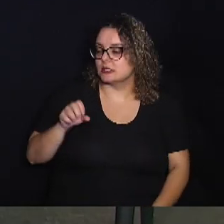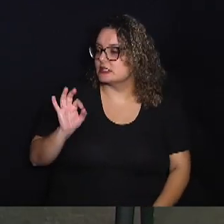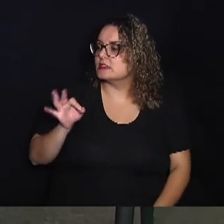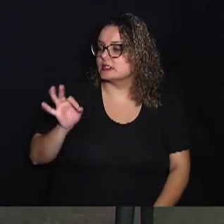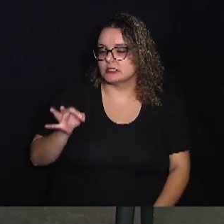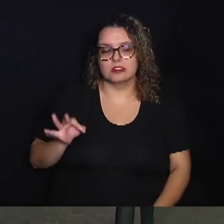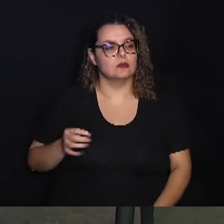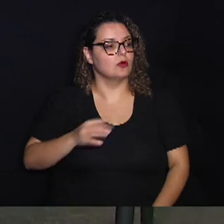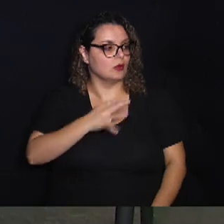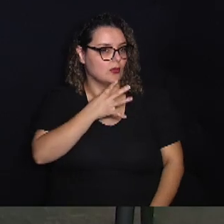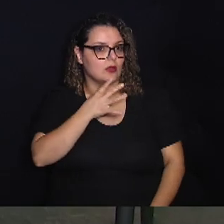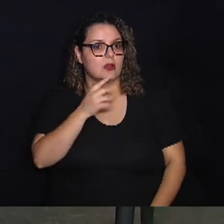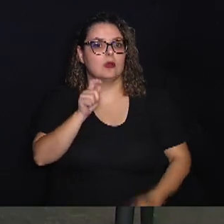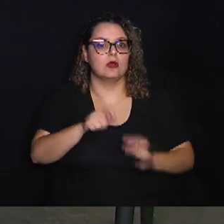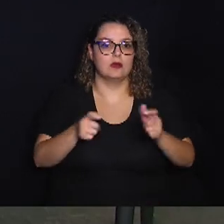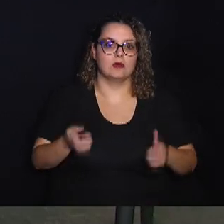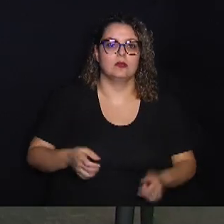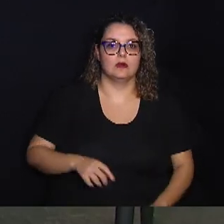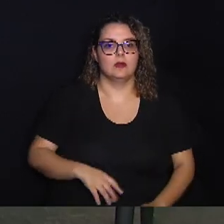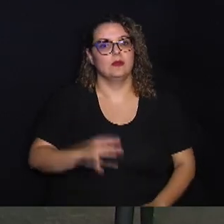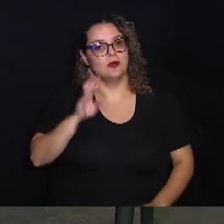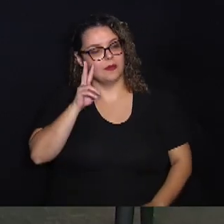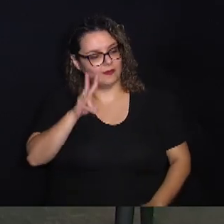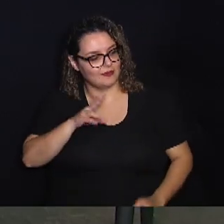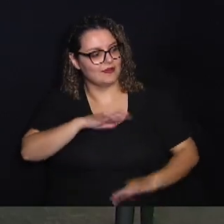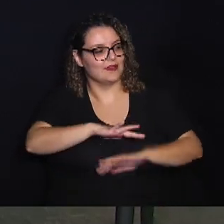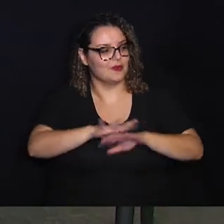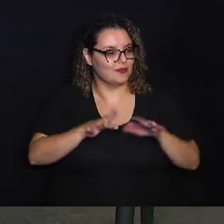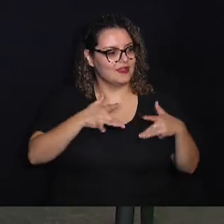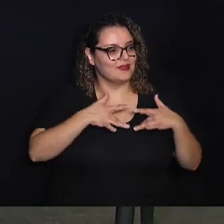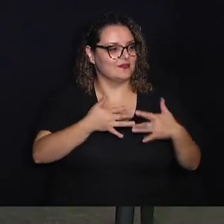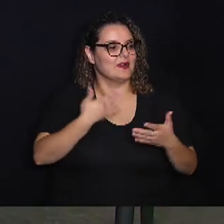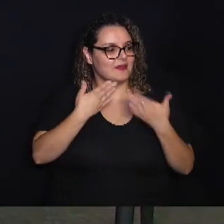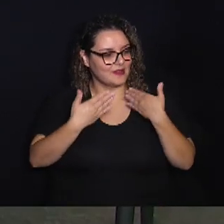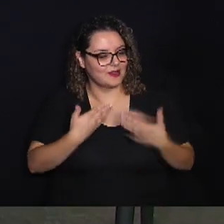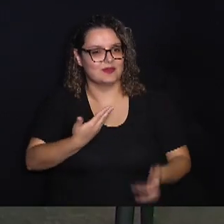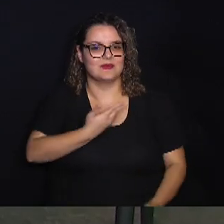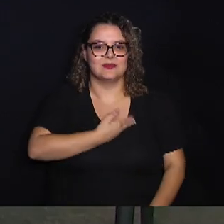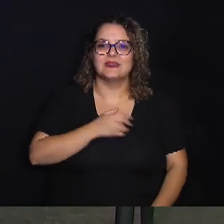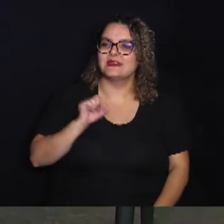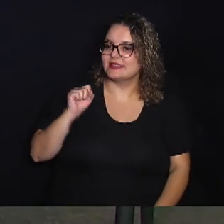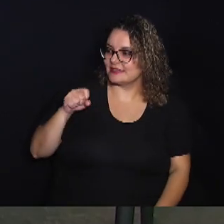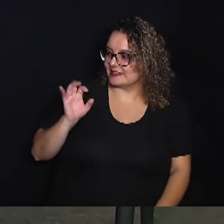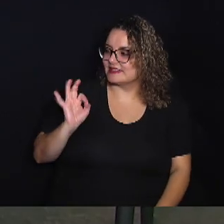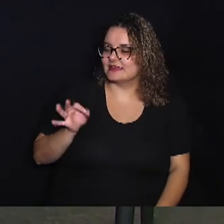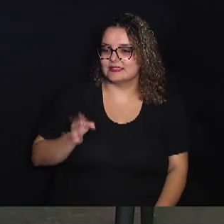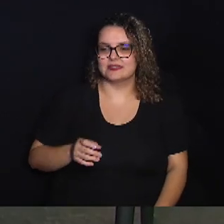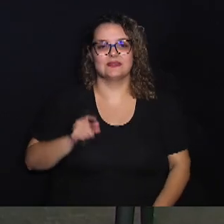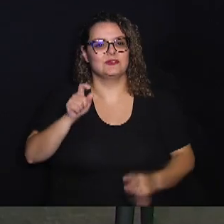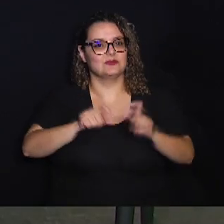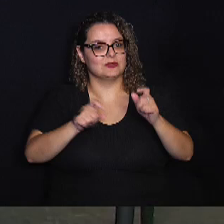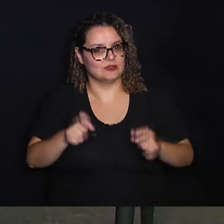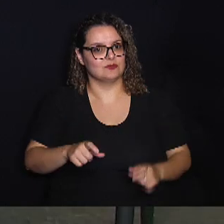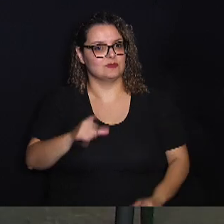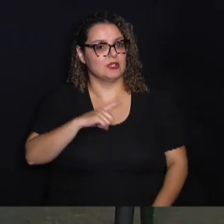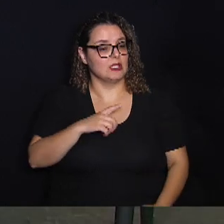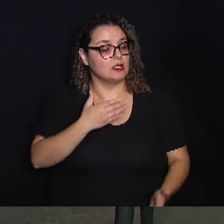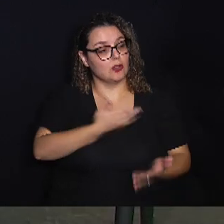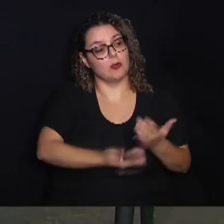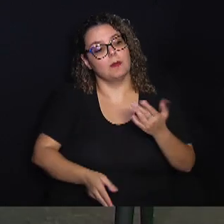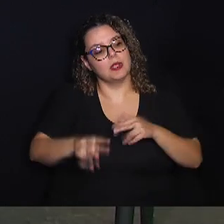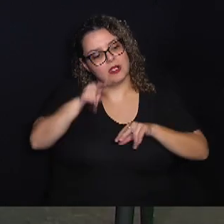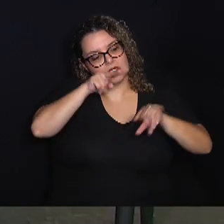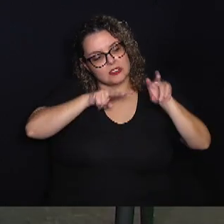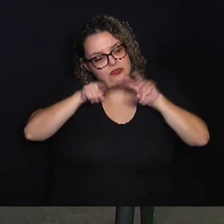conhece alguém, ou vai assistir Mãos Solidárias e vai contar para um amigo, para um parente, né? Principalmente para as pessoas que têm a perda de visão, que